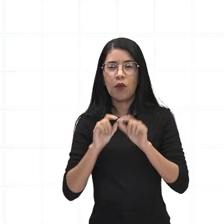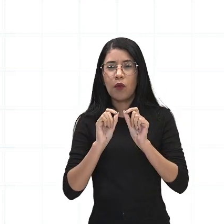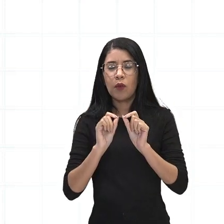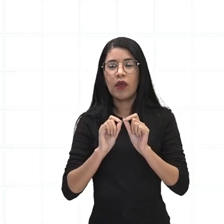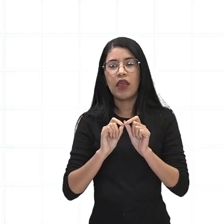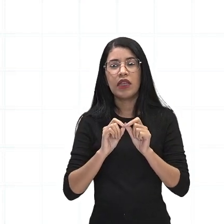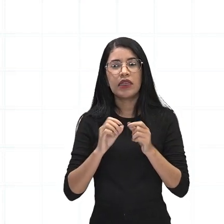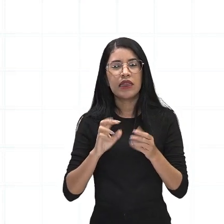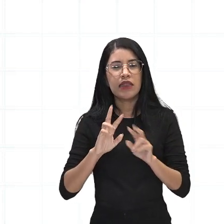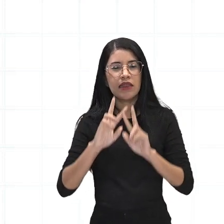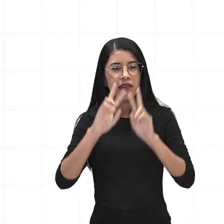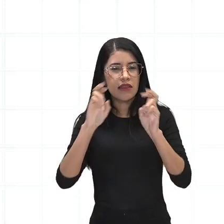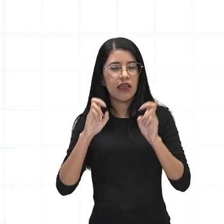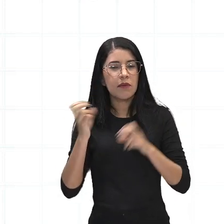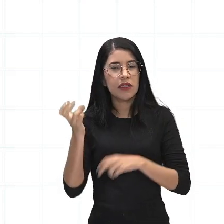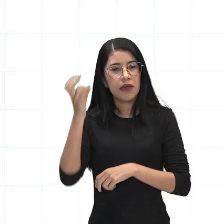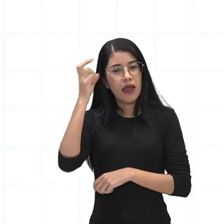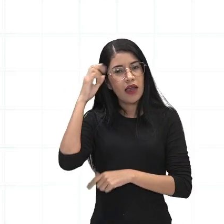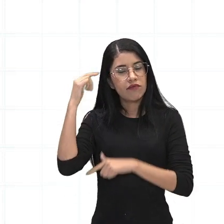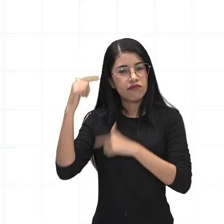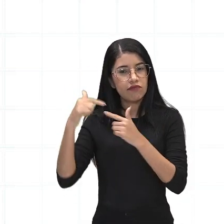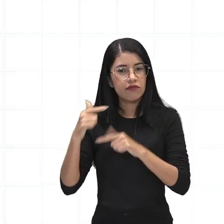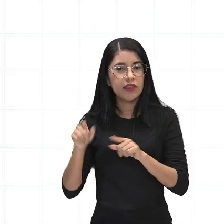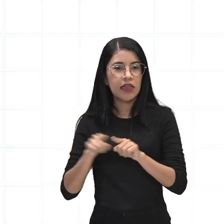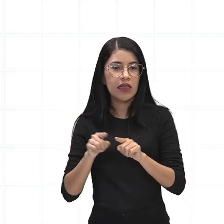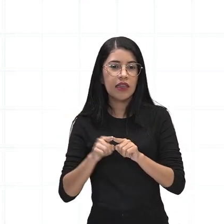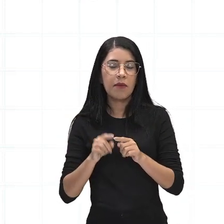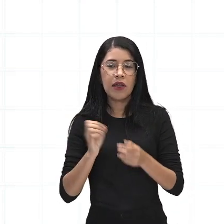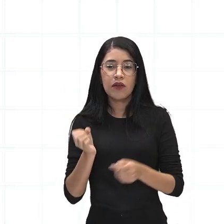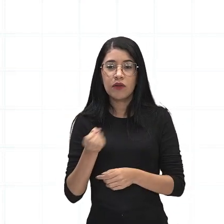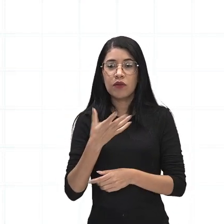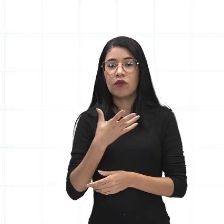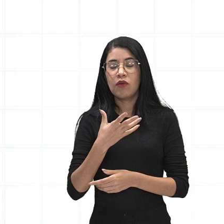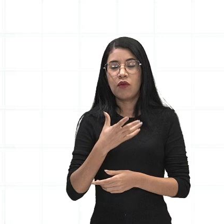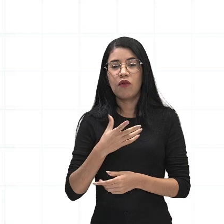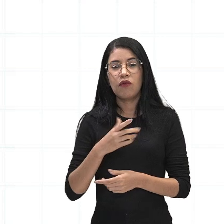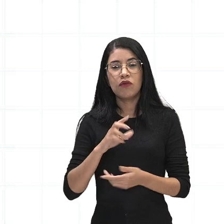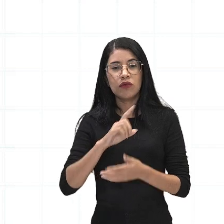padrões, temas culturais tradicionais e procedimentos e abordagens